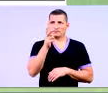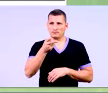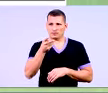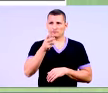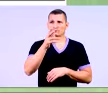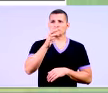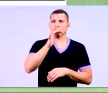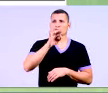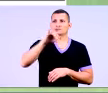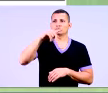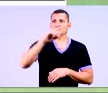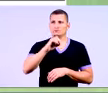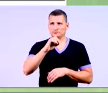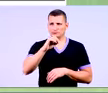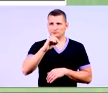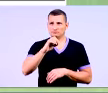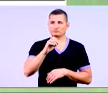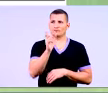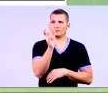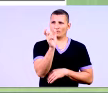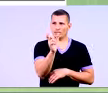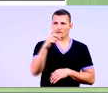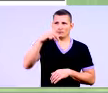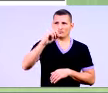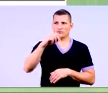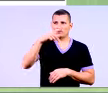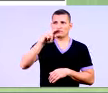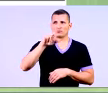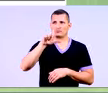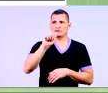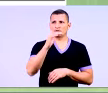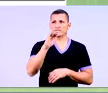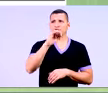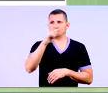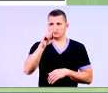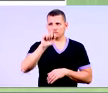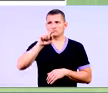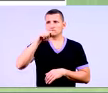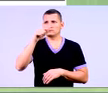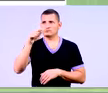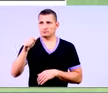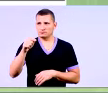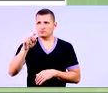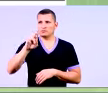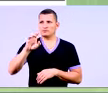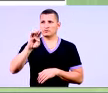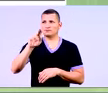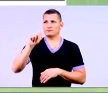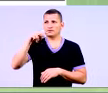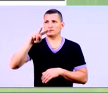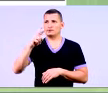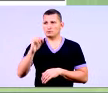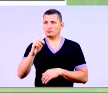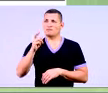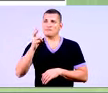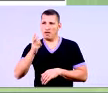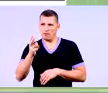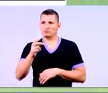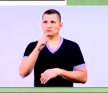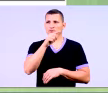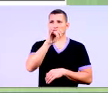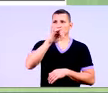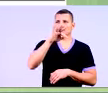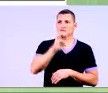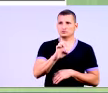variável população ea variável rebanho é do tipo int já na linha de baixo eu tenho a variável